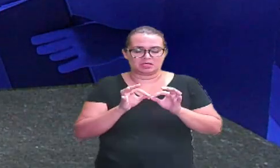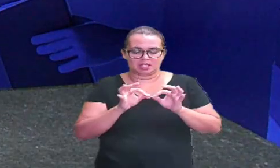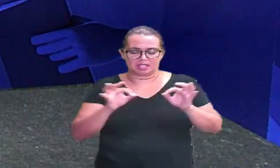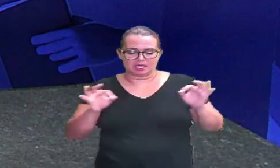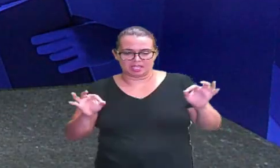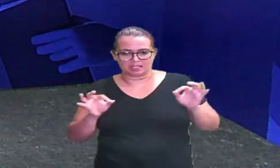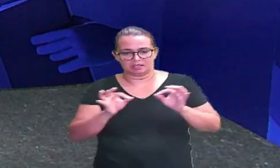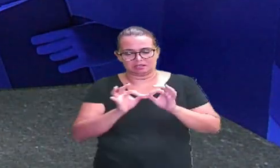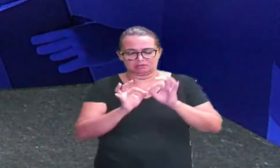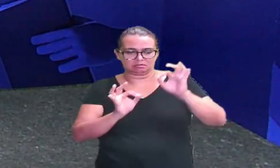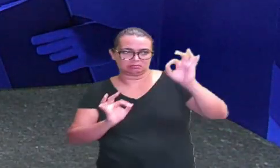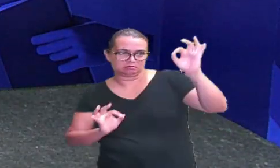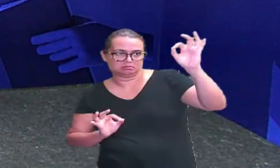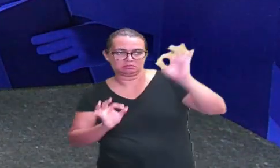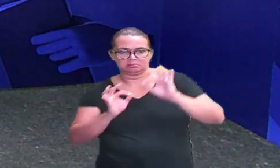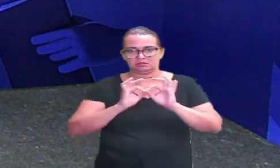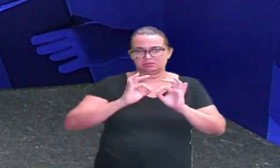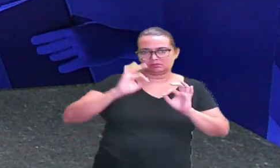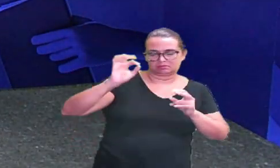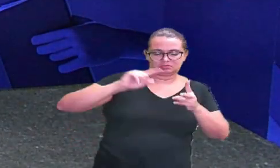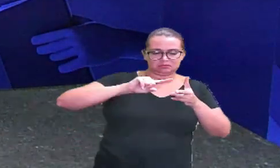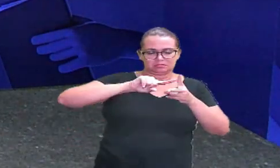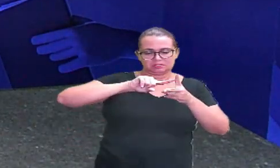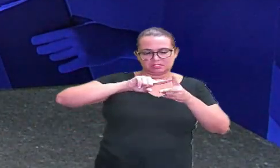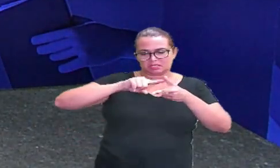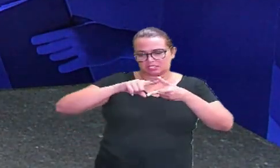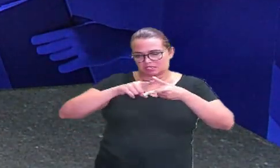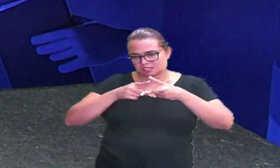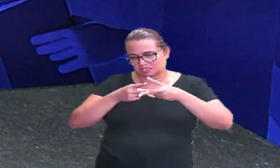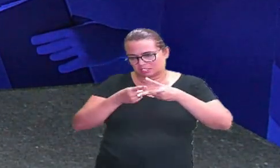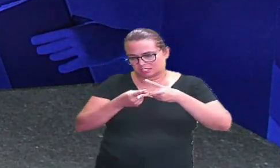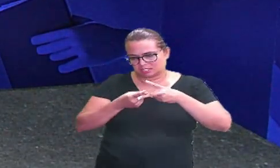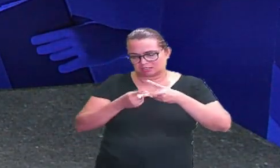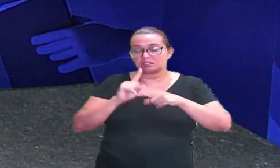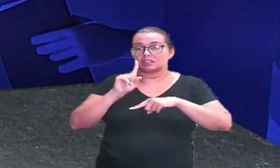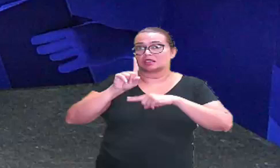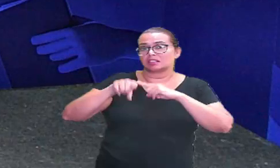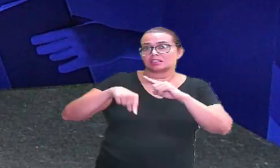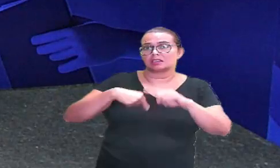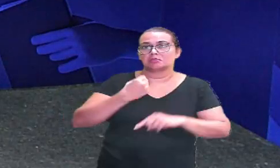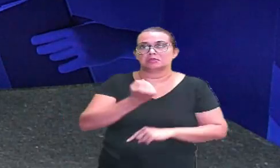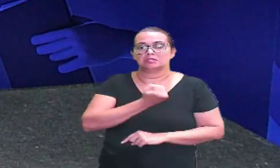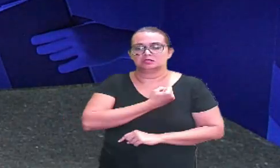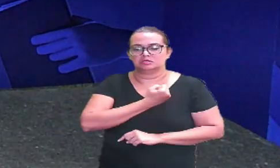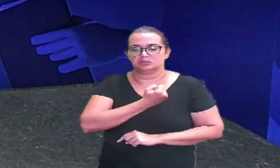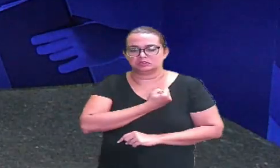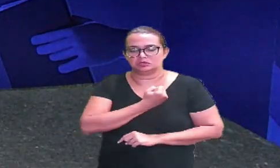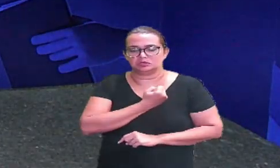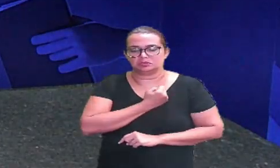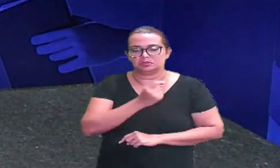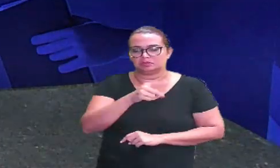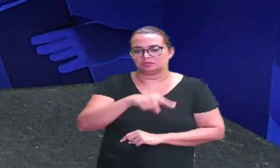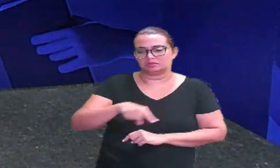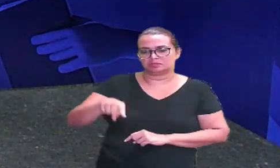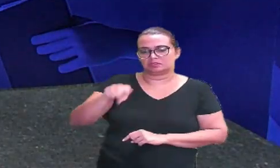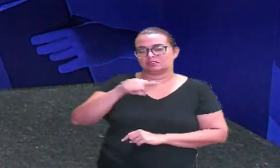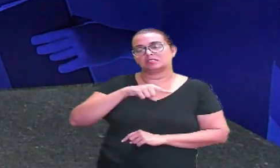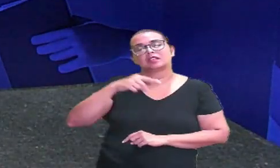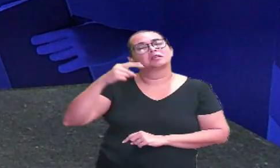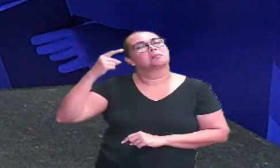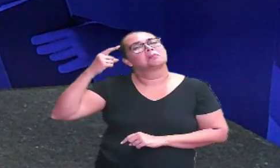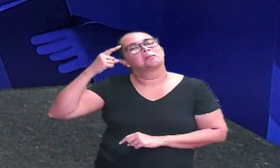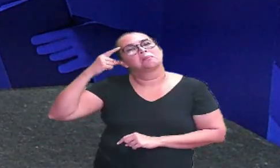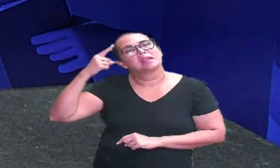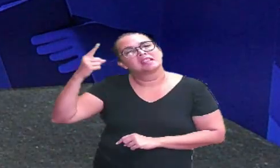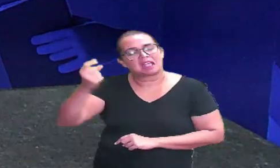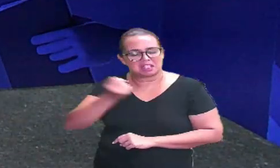retas, angulações e depois números, tá certo? Não pense que vai se livrar assim tão